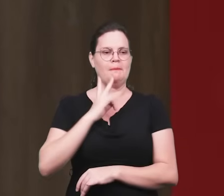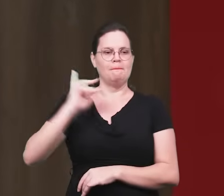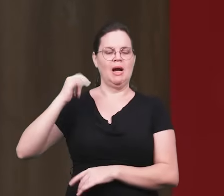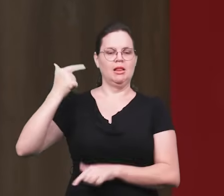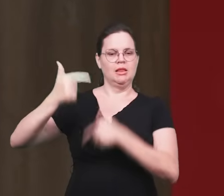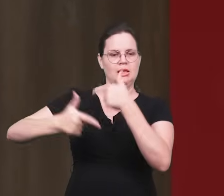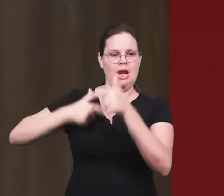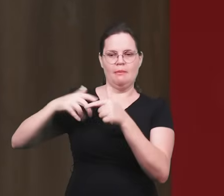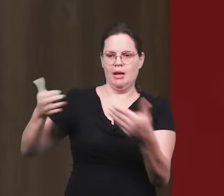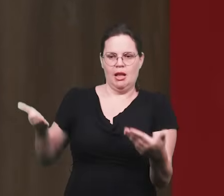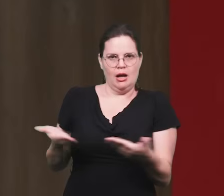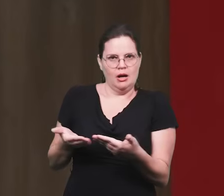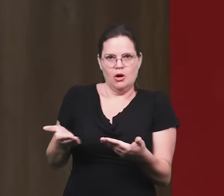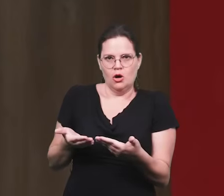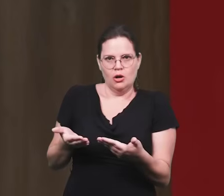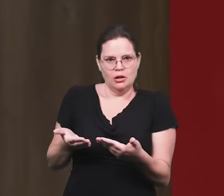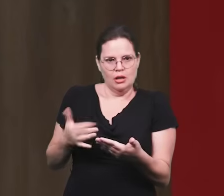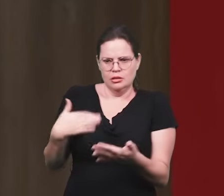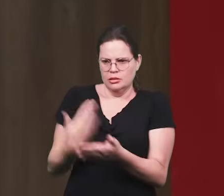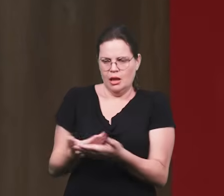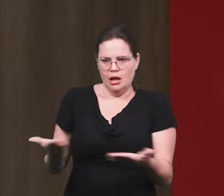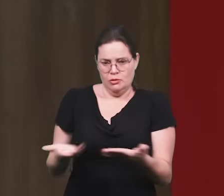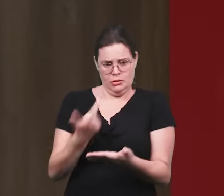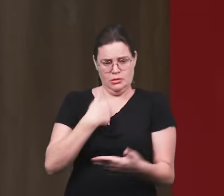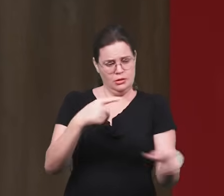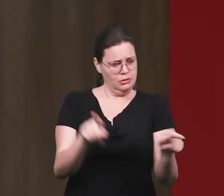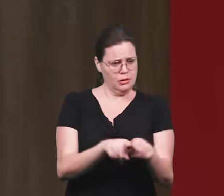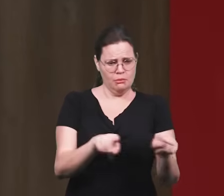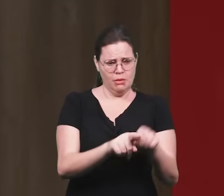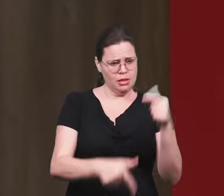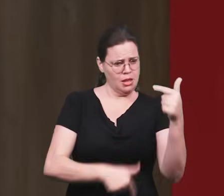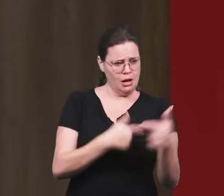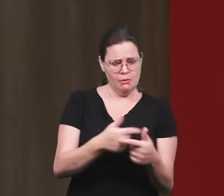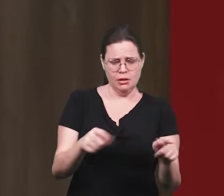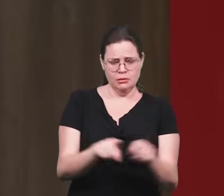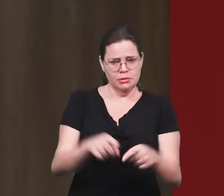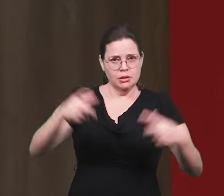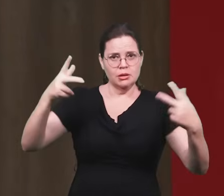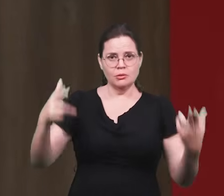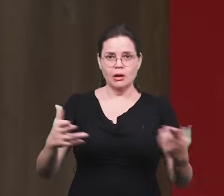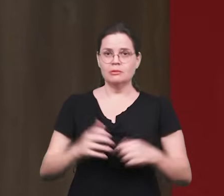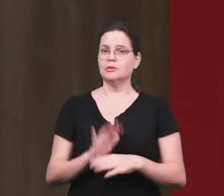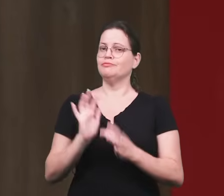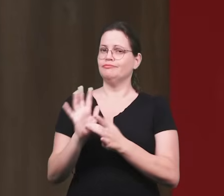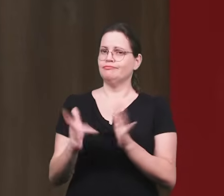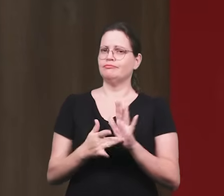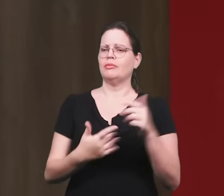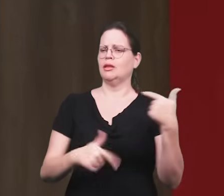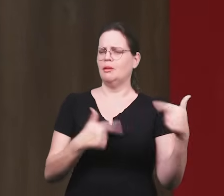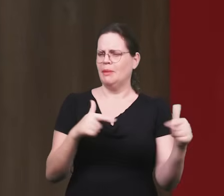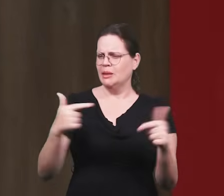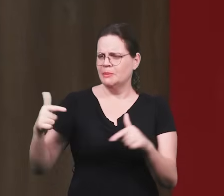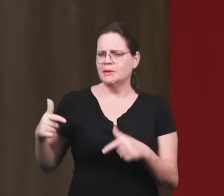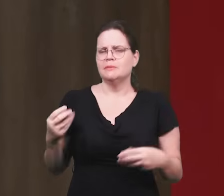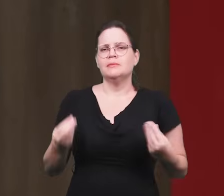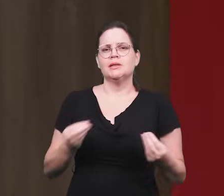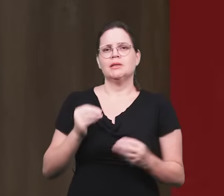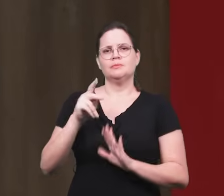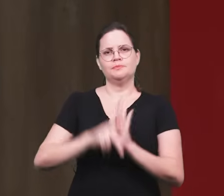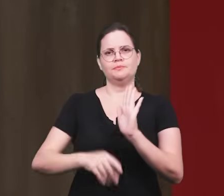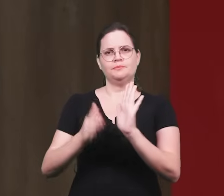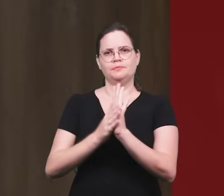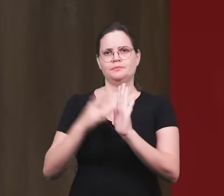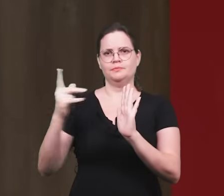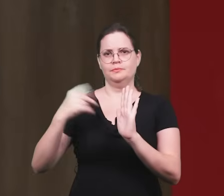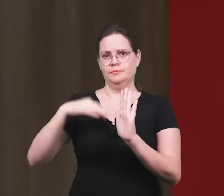eu trabalho também. Amém. Então o Senhor Jesus, ele trabalhou incansavelmente para cumprir o propósito de Deus, para cumprir